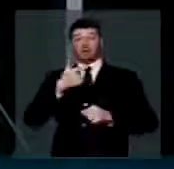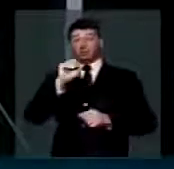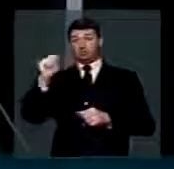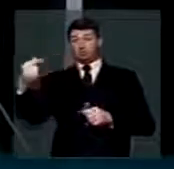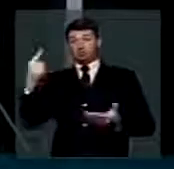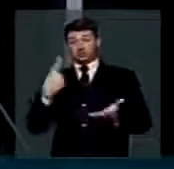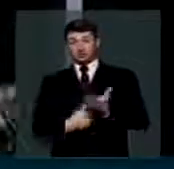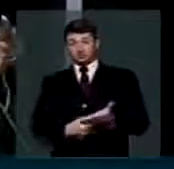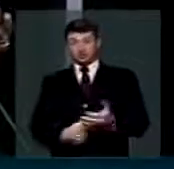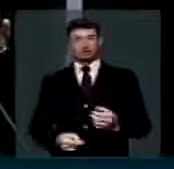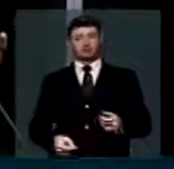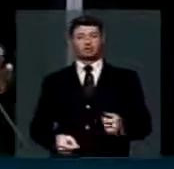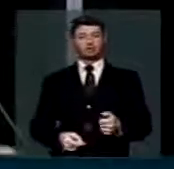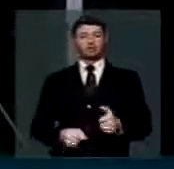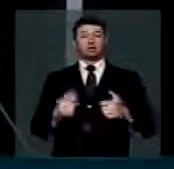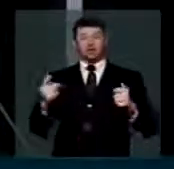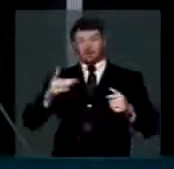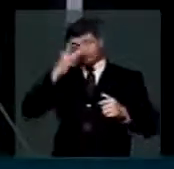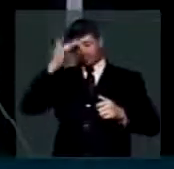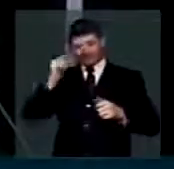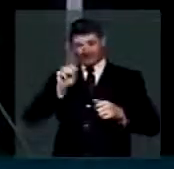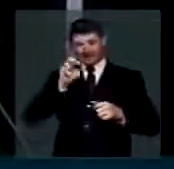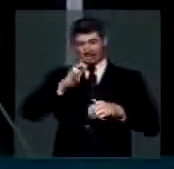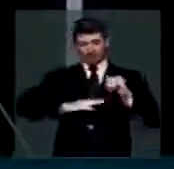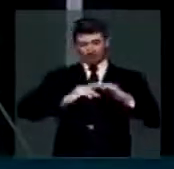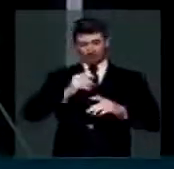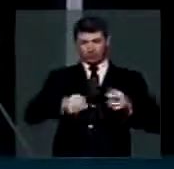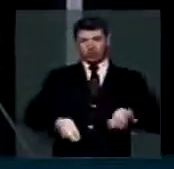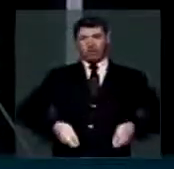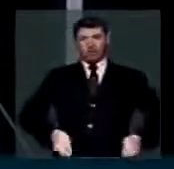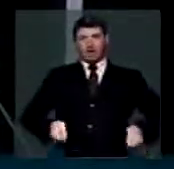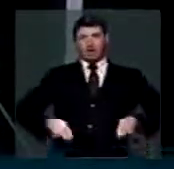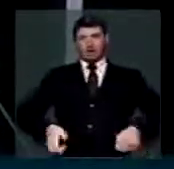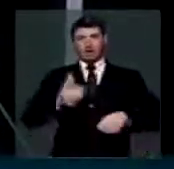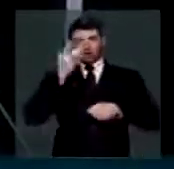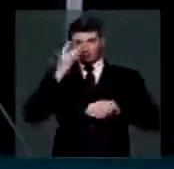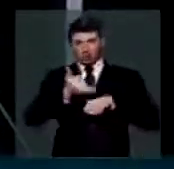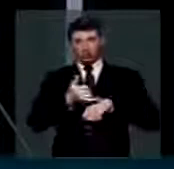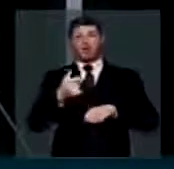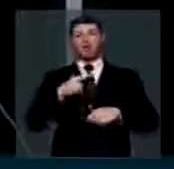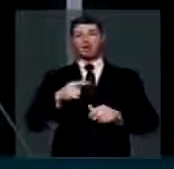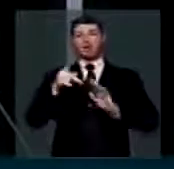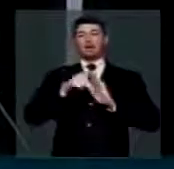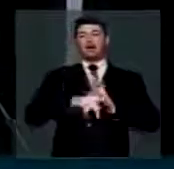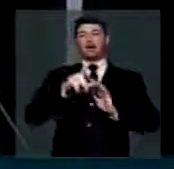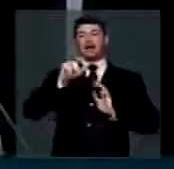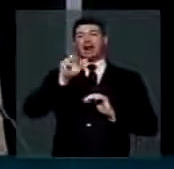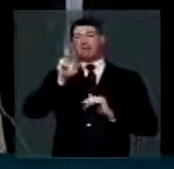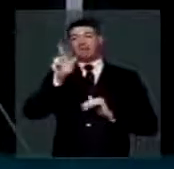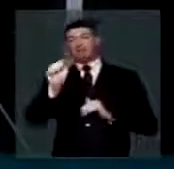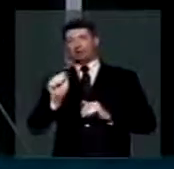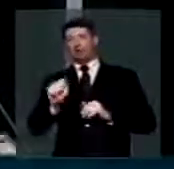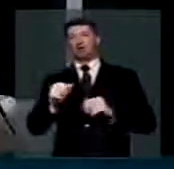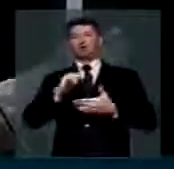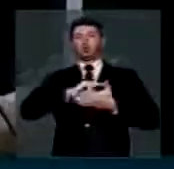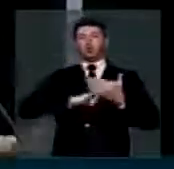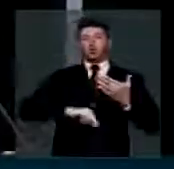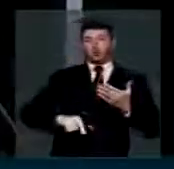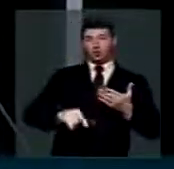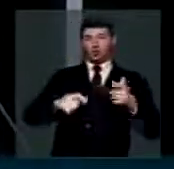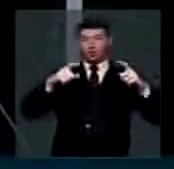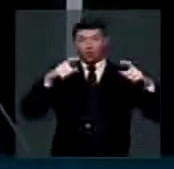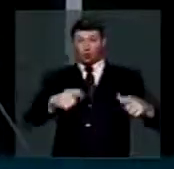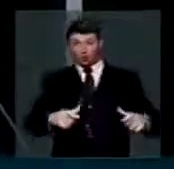2007, aonde os garimpeiros entravam com a portaria de lavra, com a alvará, com a